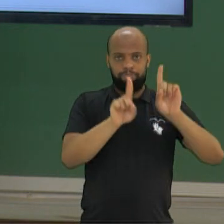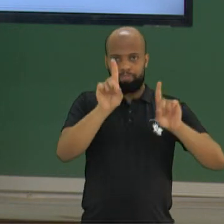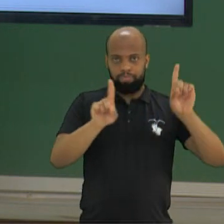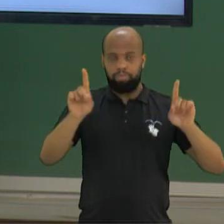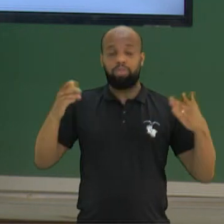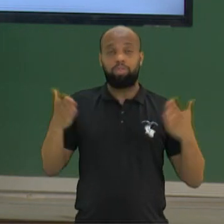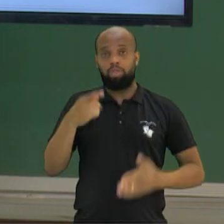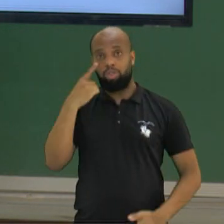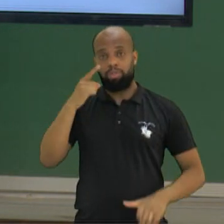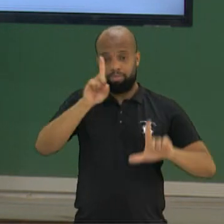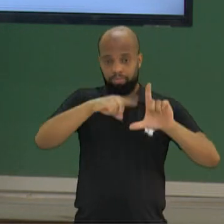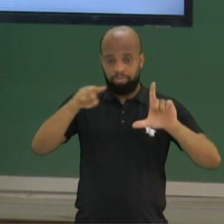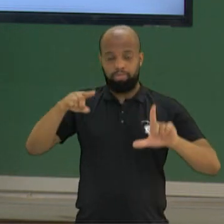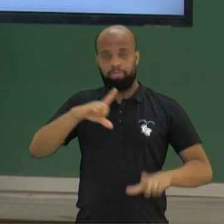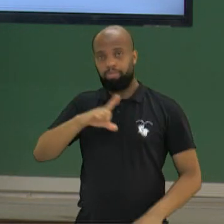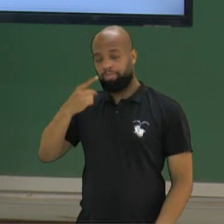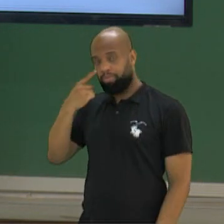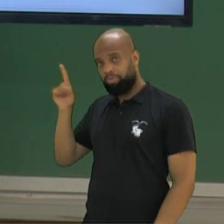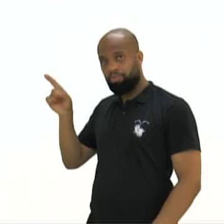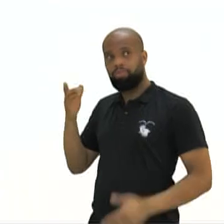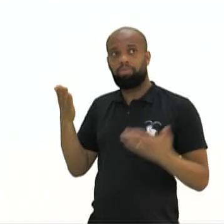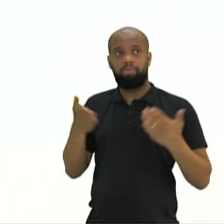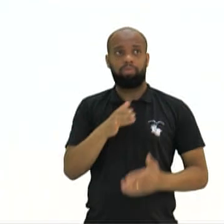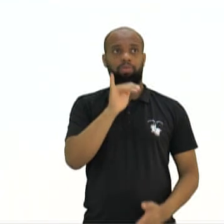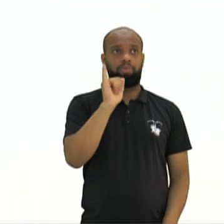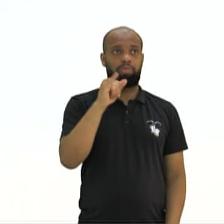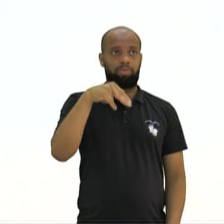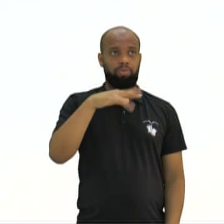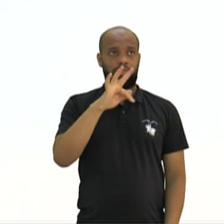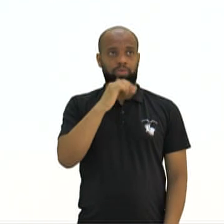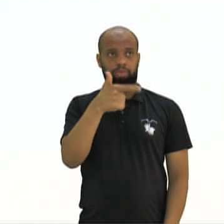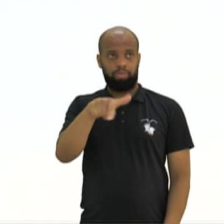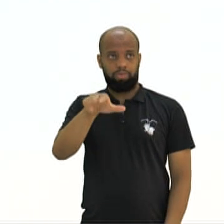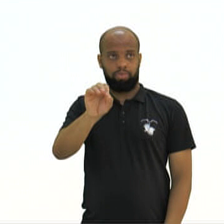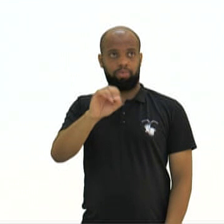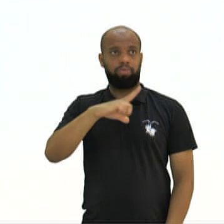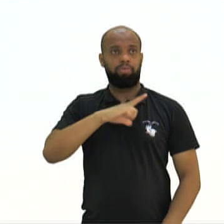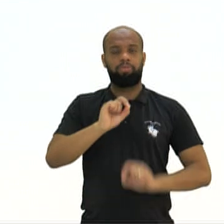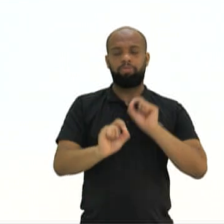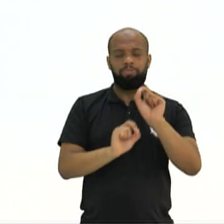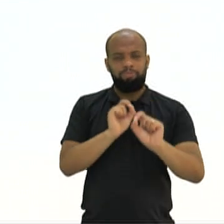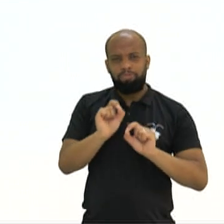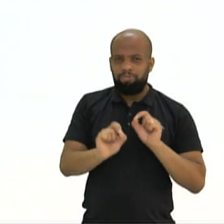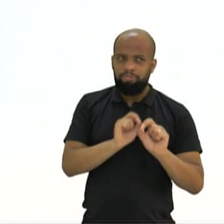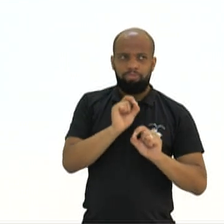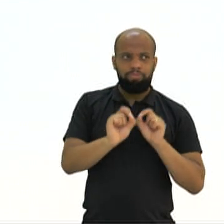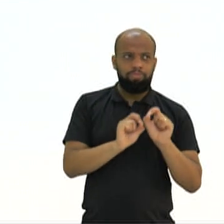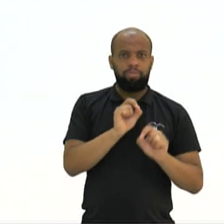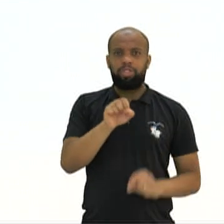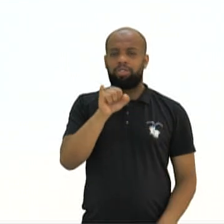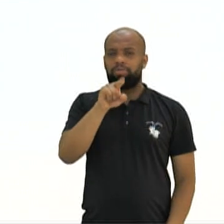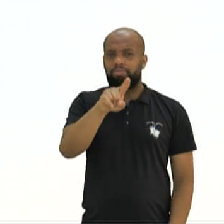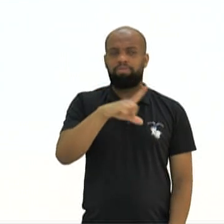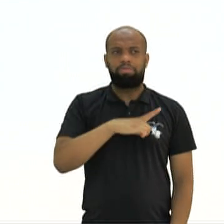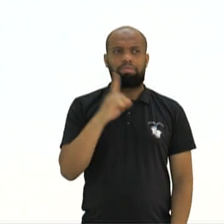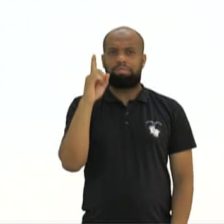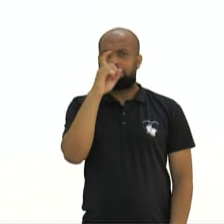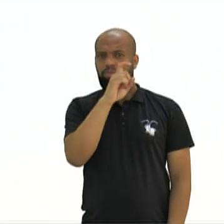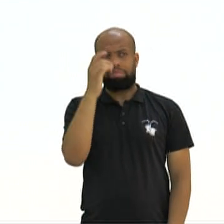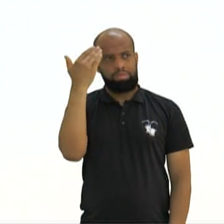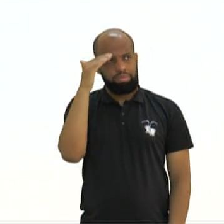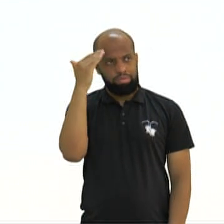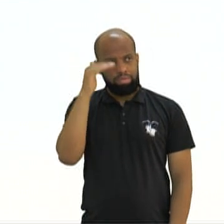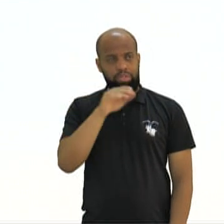com vocês. É esse gráfico que traz para a gente a inflação. Gente, para quem tem um pouco de dificuldade de